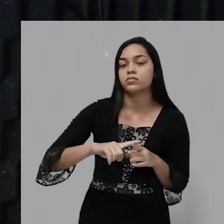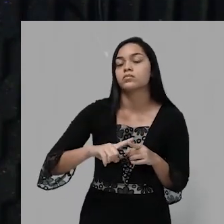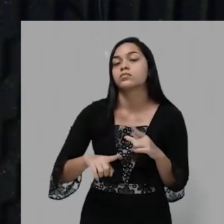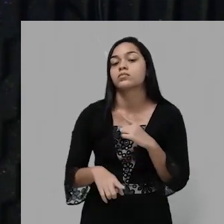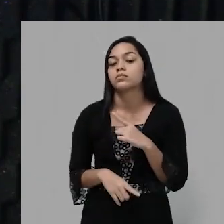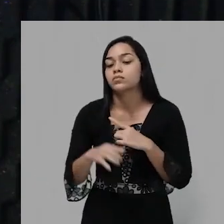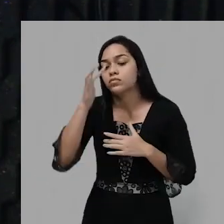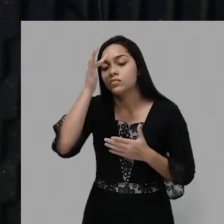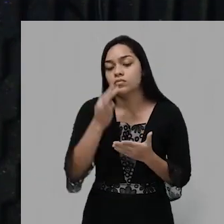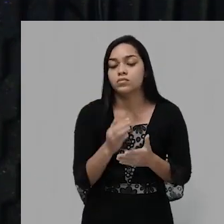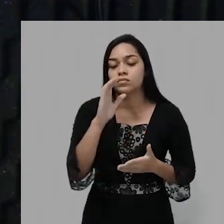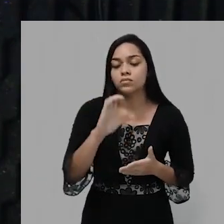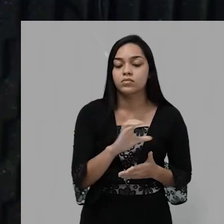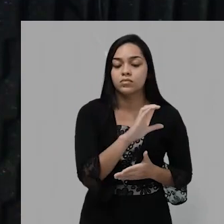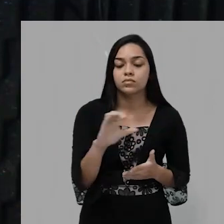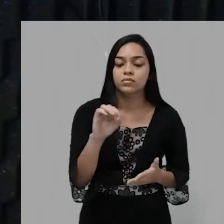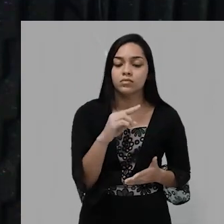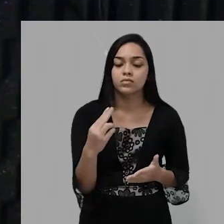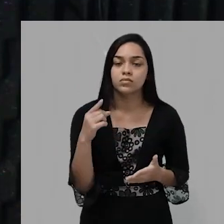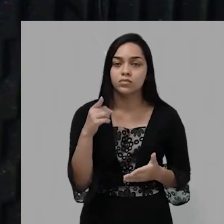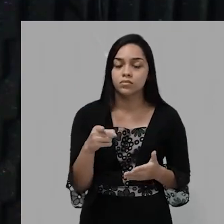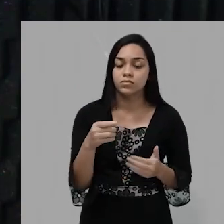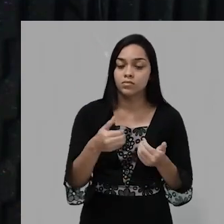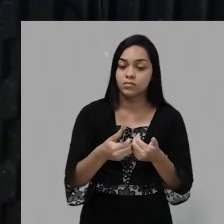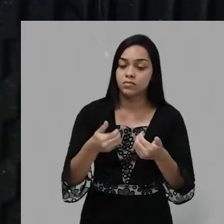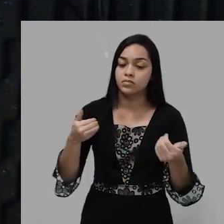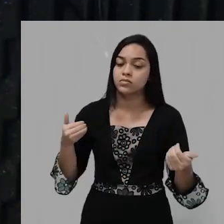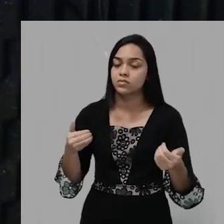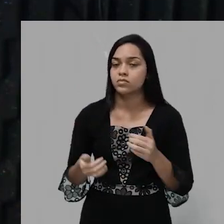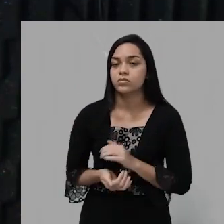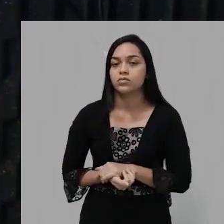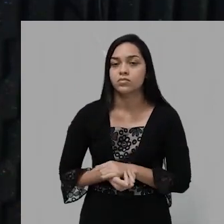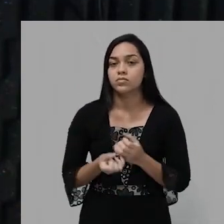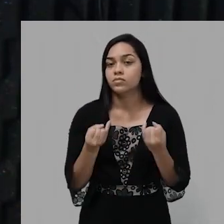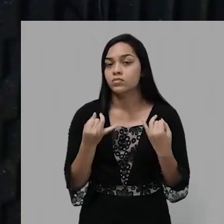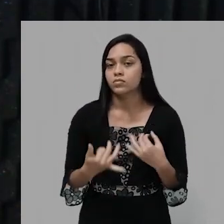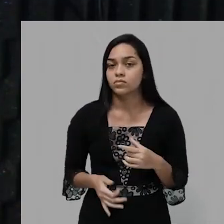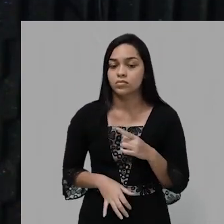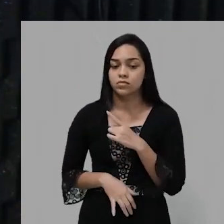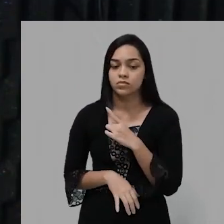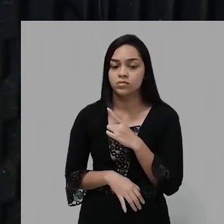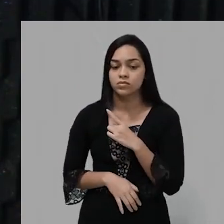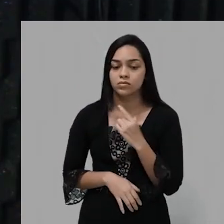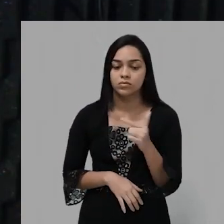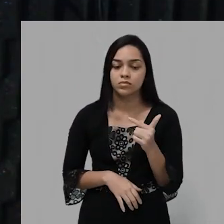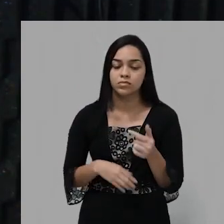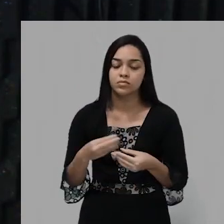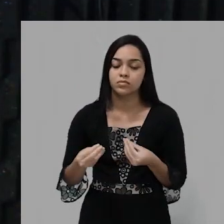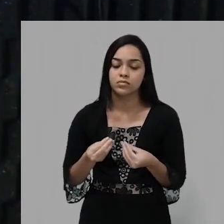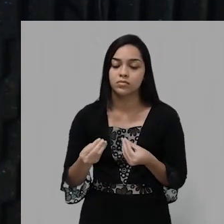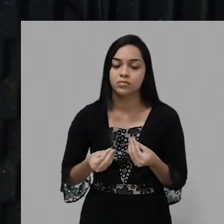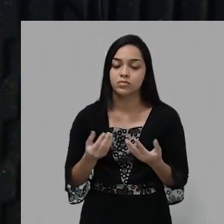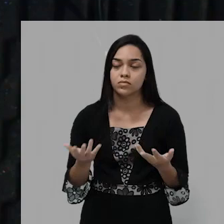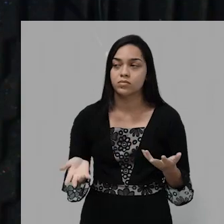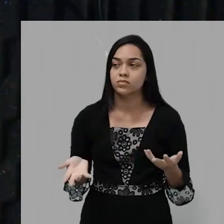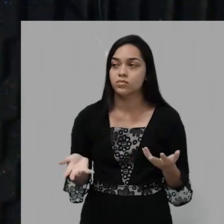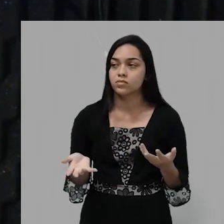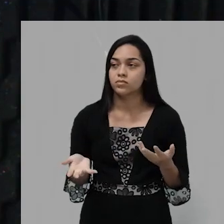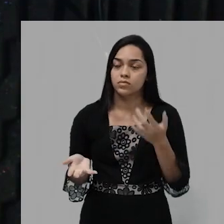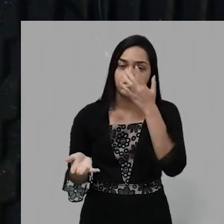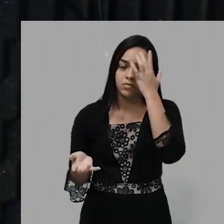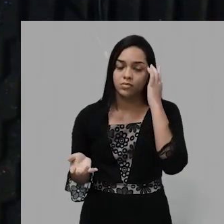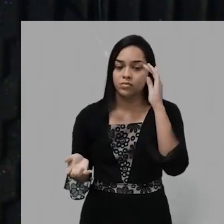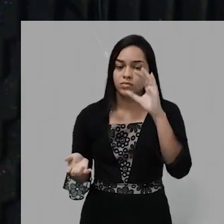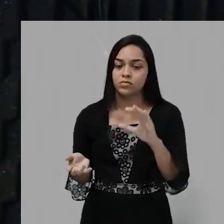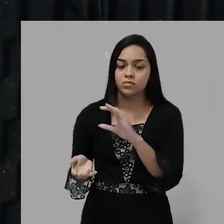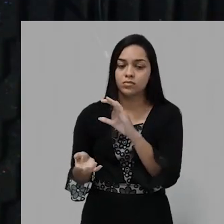propunha a fé católica, ou você seria excomungado, né? Como ele diz aqui, ó, não tem como os católicos